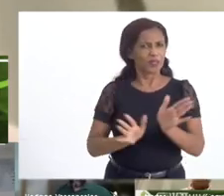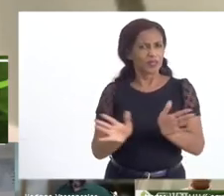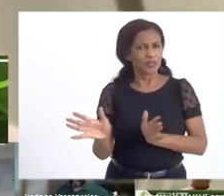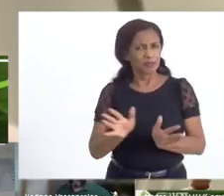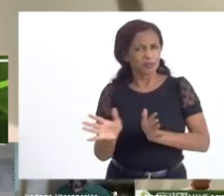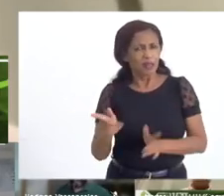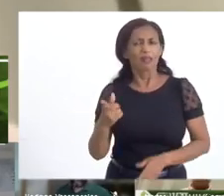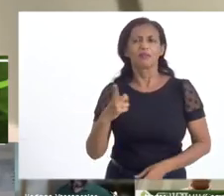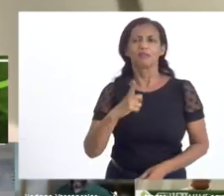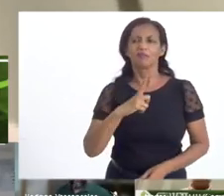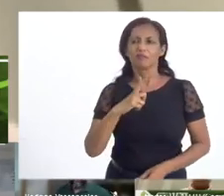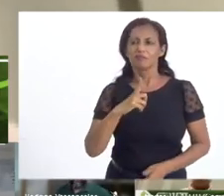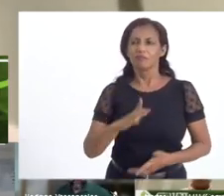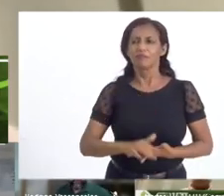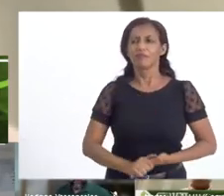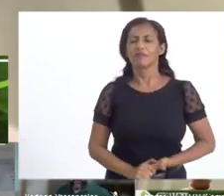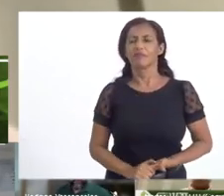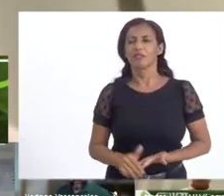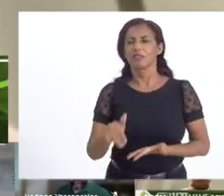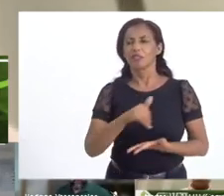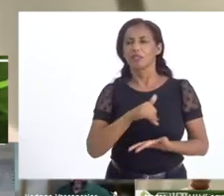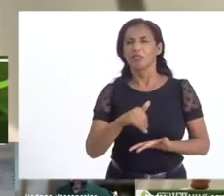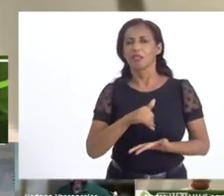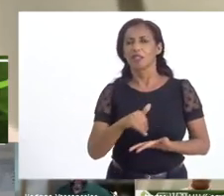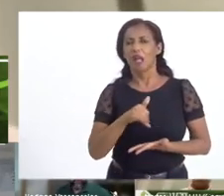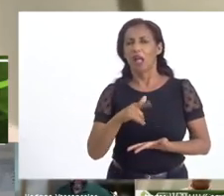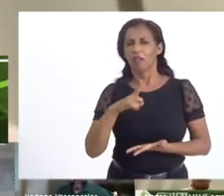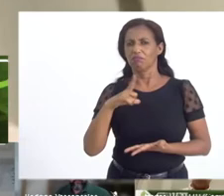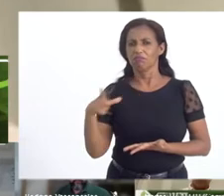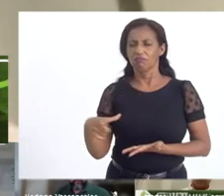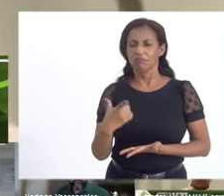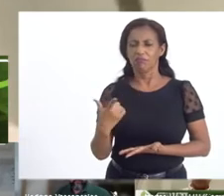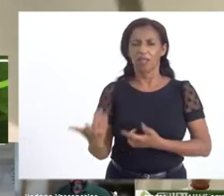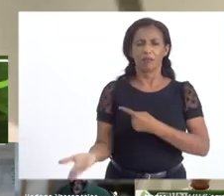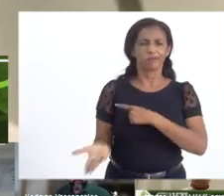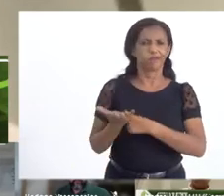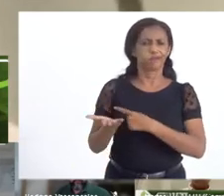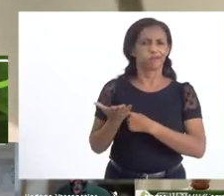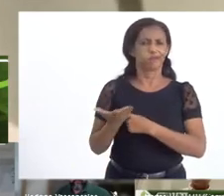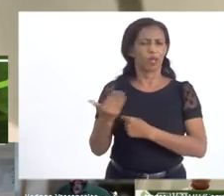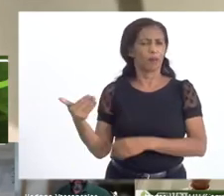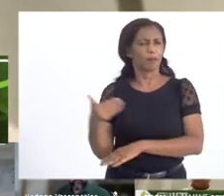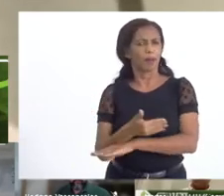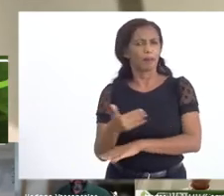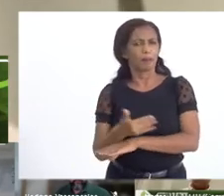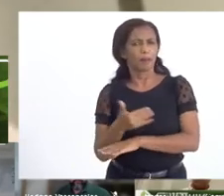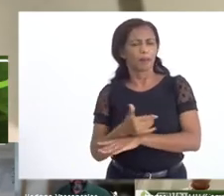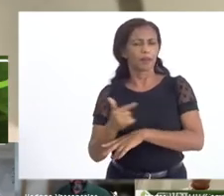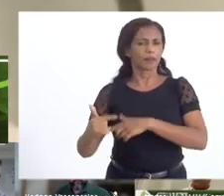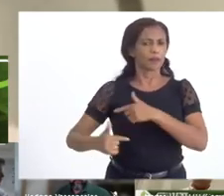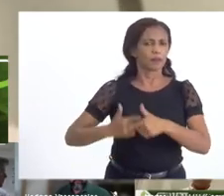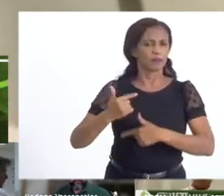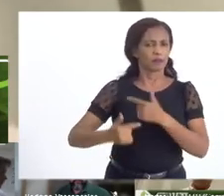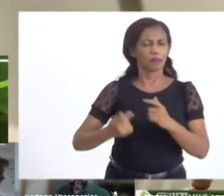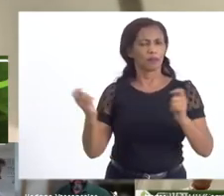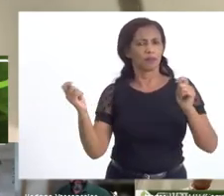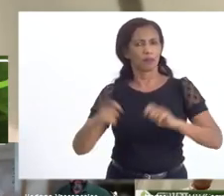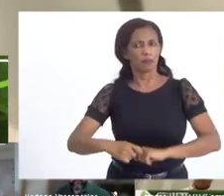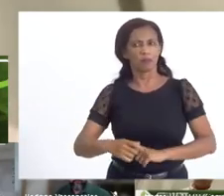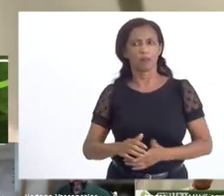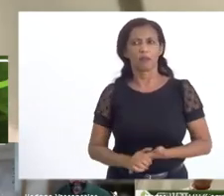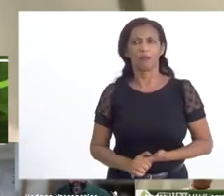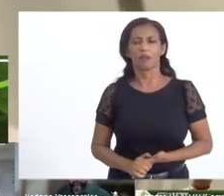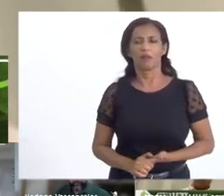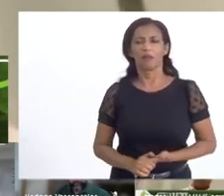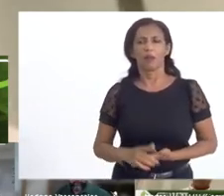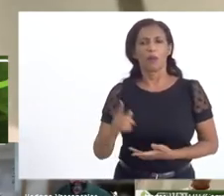acessibilidade. O secretário Tutuca tem sido muito, muito ativo no trabalho para que a gente